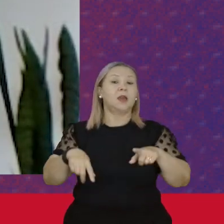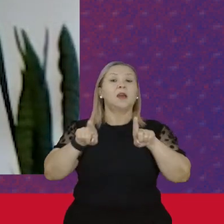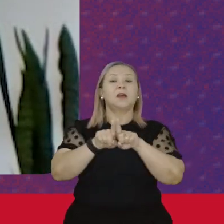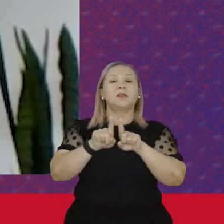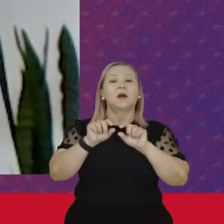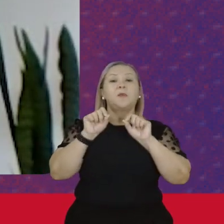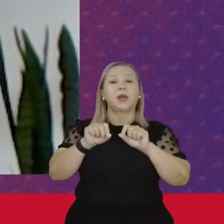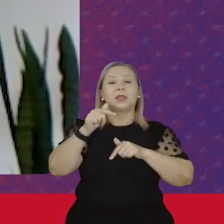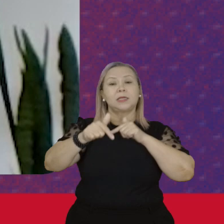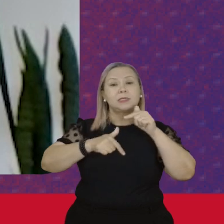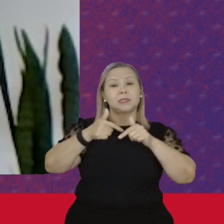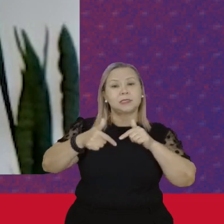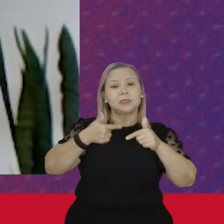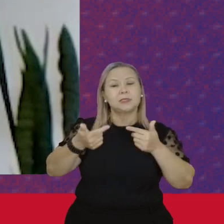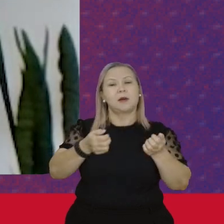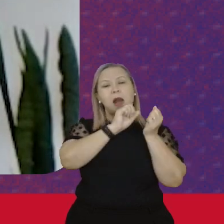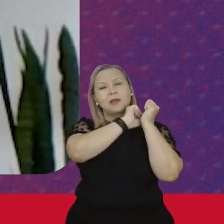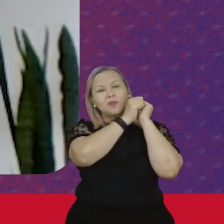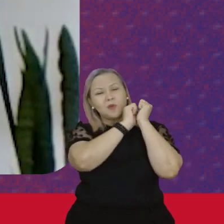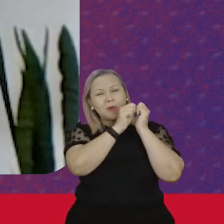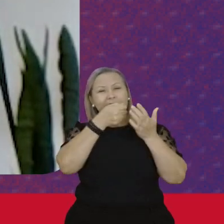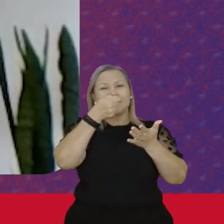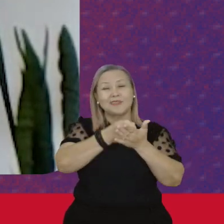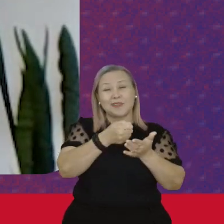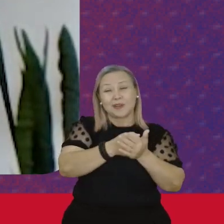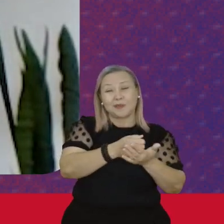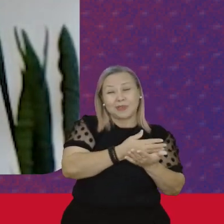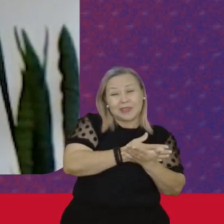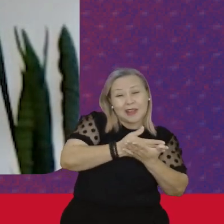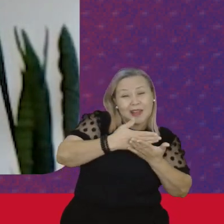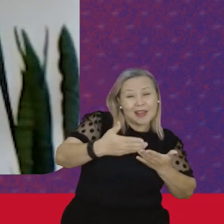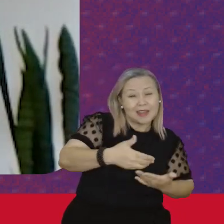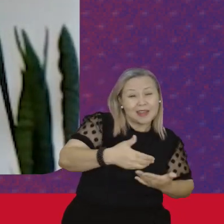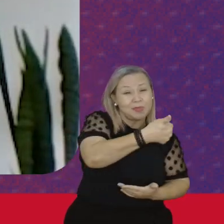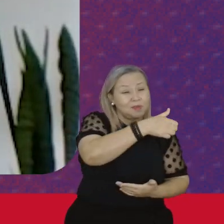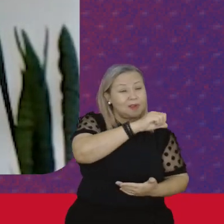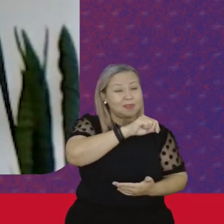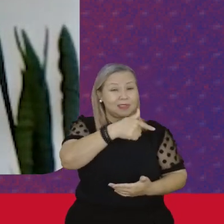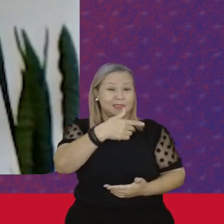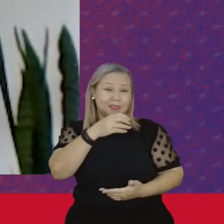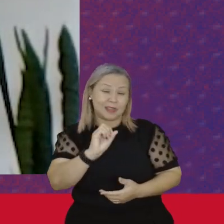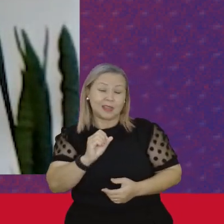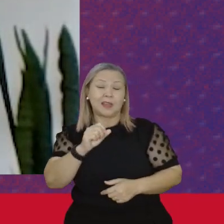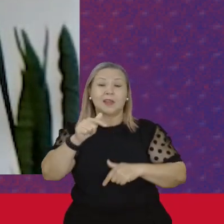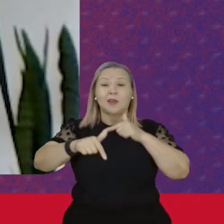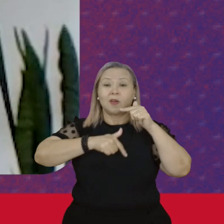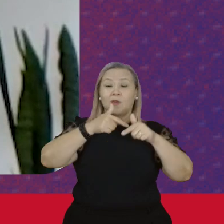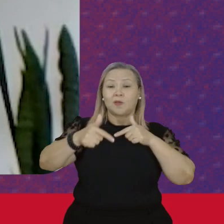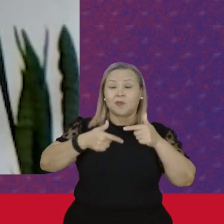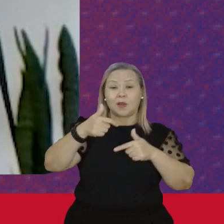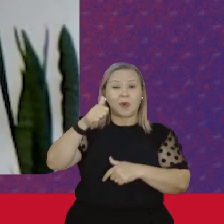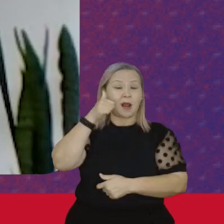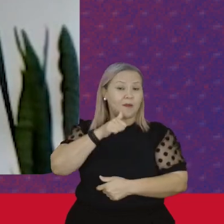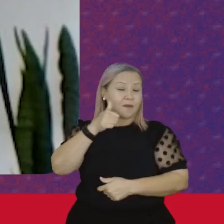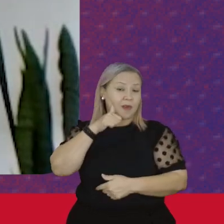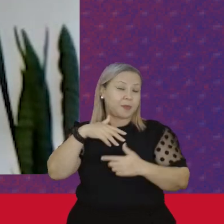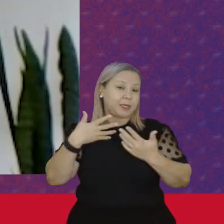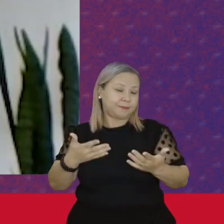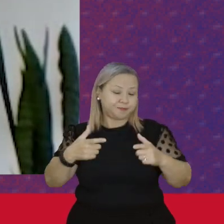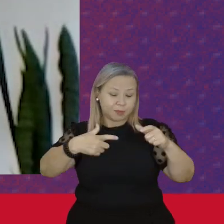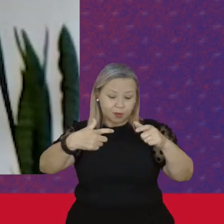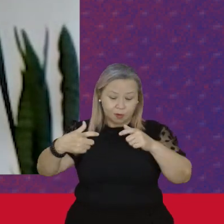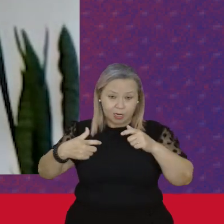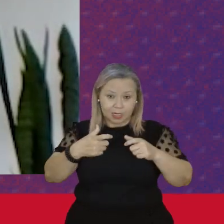desse trabalho doméstico, que é uma luta aí dos anos 70, né, como o trabalho feminino, também é um campo que ainda tem